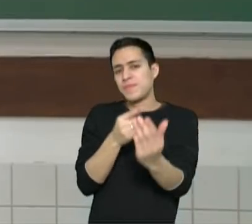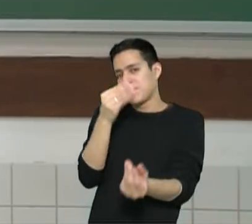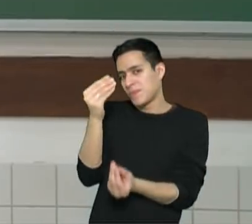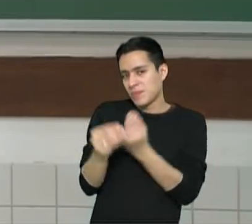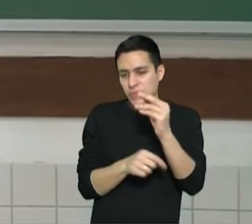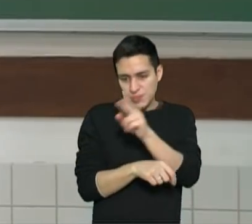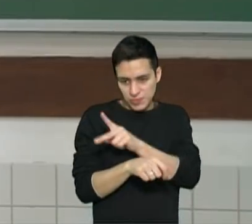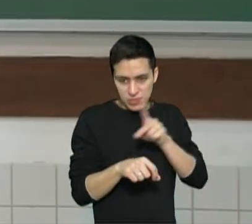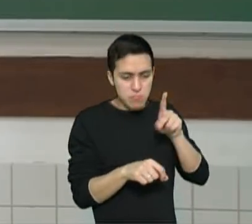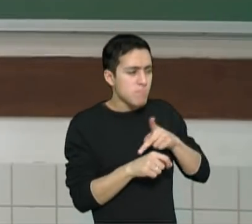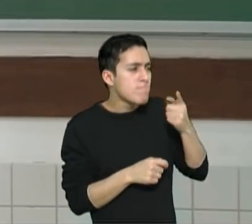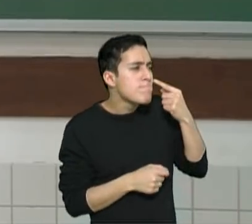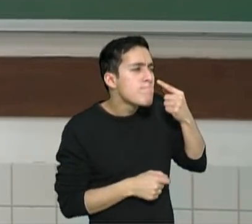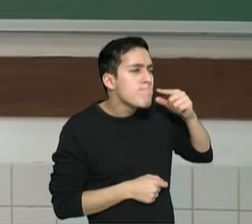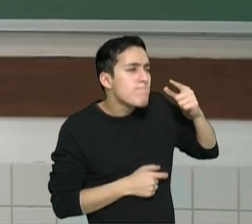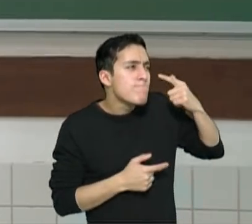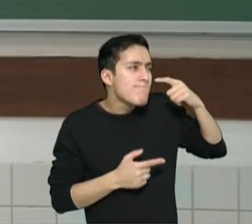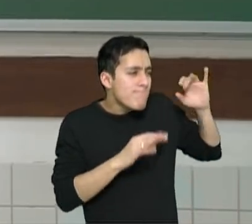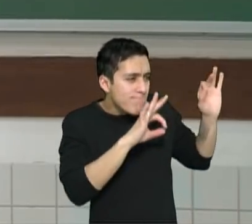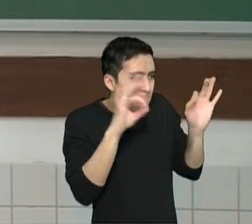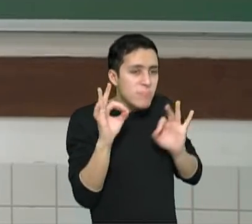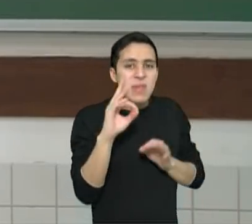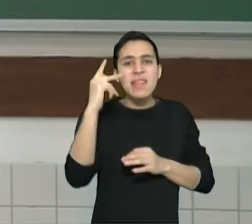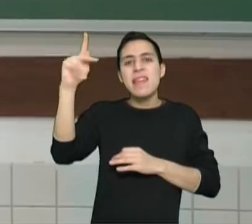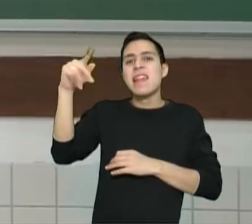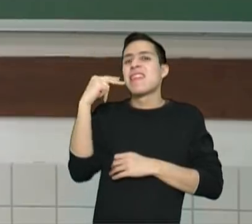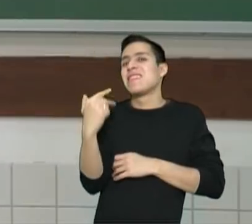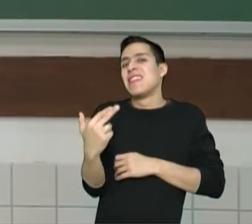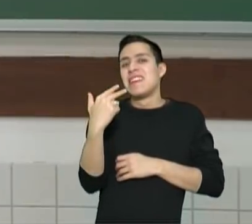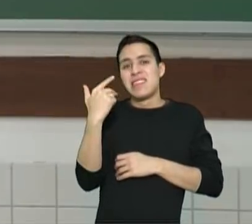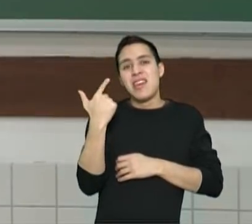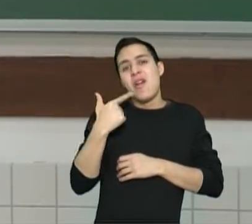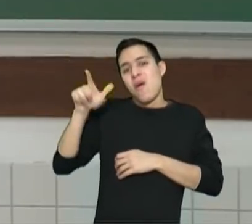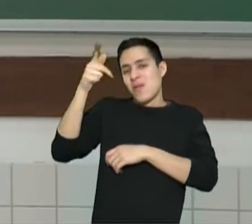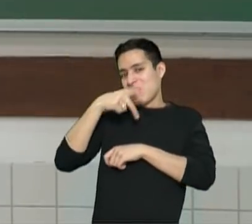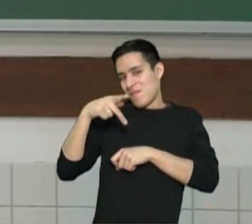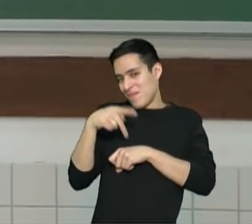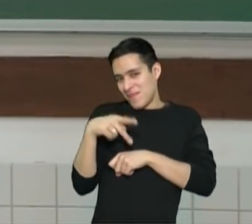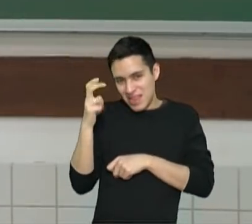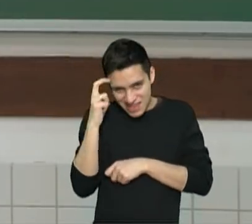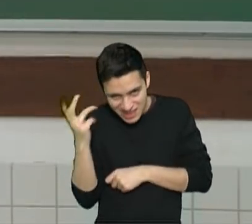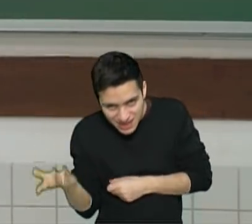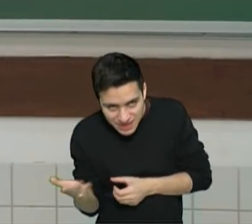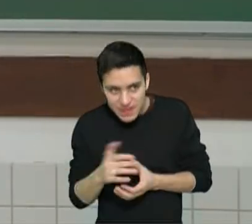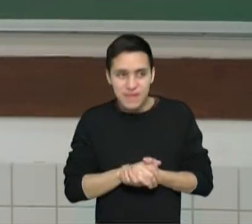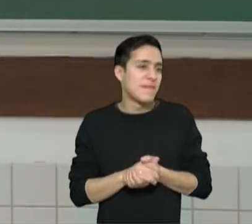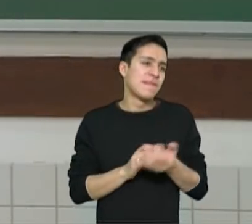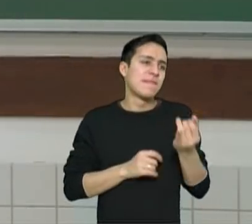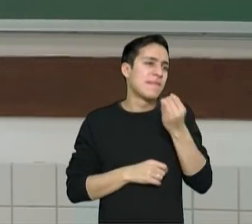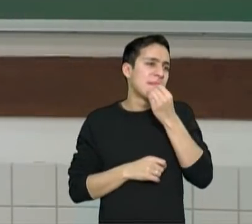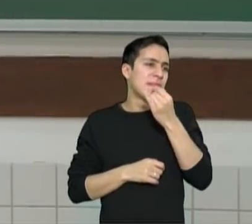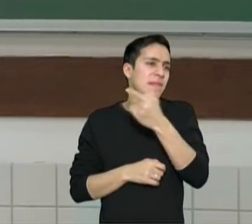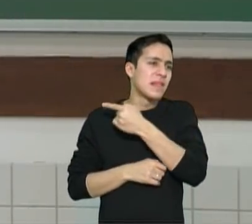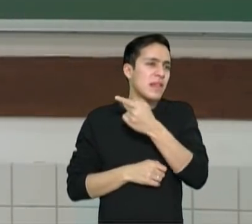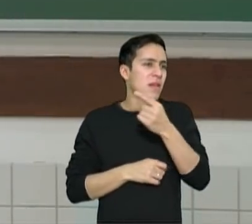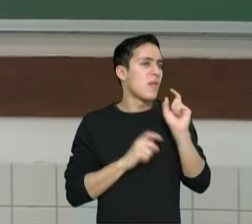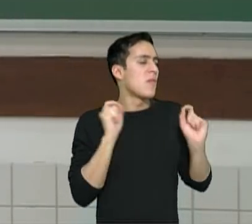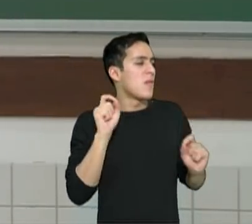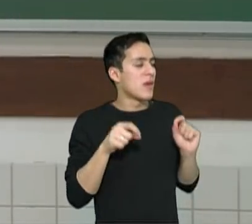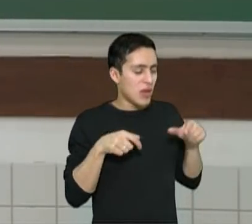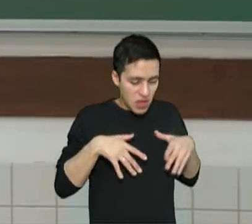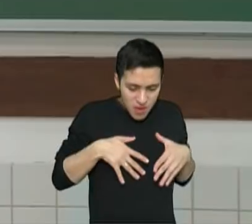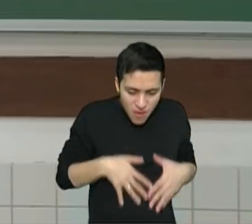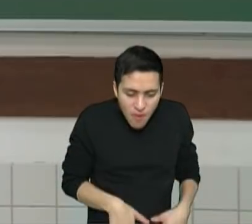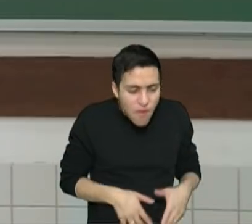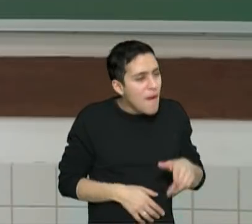nosso país. Então, ele vai ter um olhar estrangeiro, né? Então, por exemplo, um detalhe que mostra isso é ele colocar roupa,